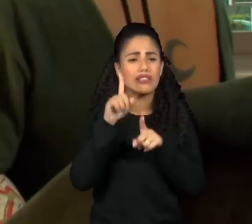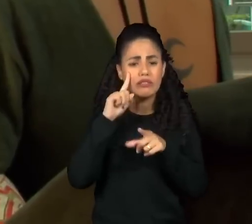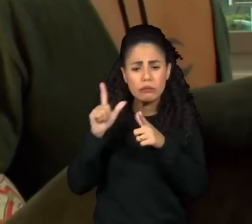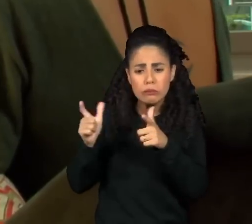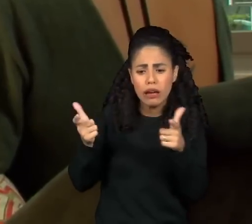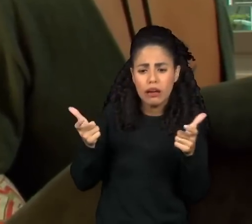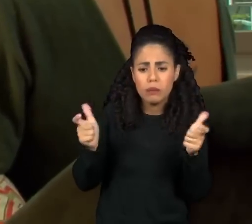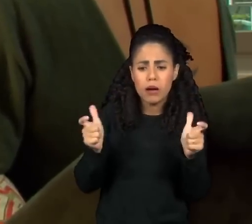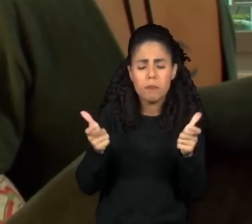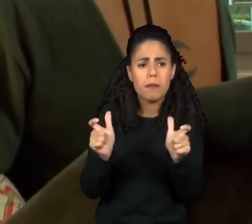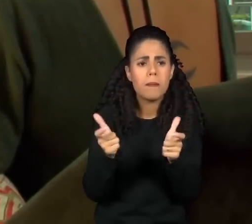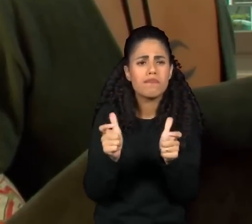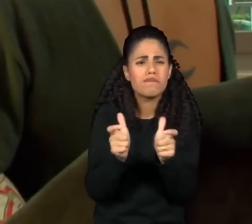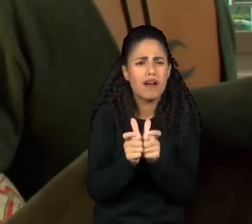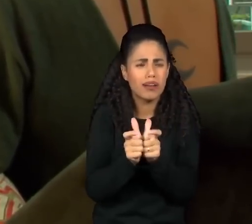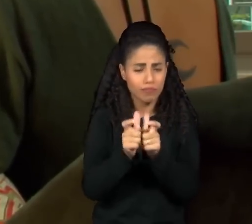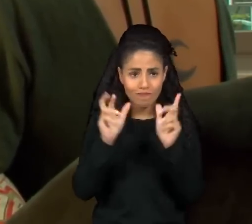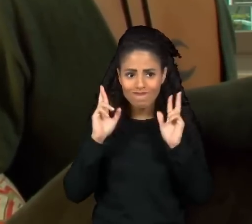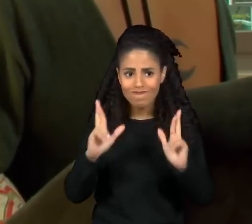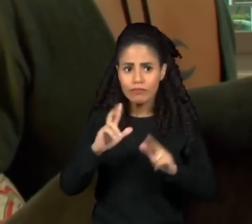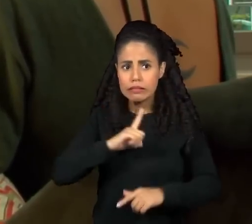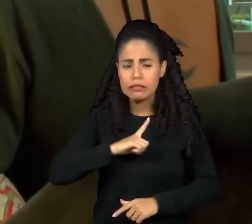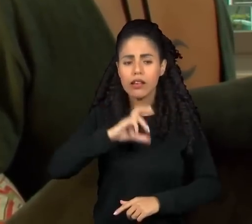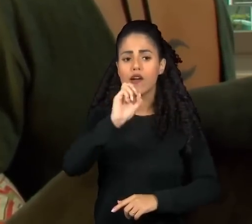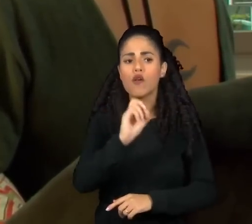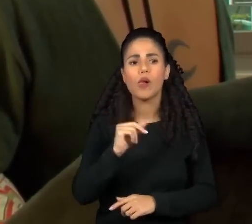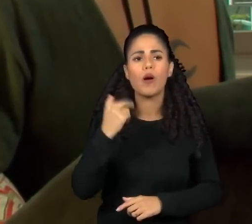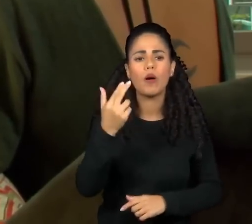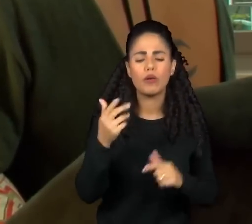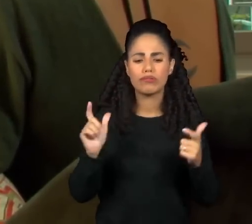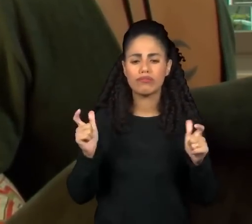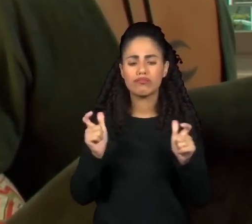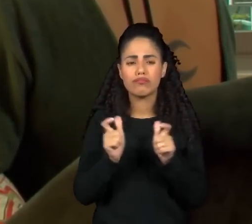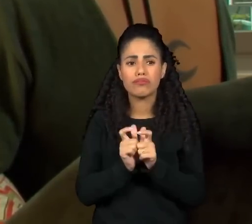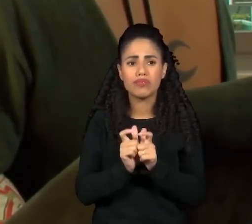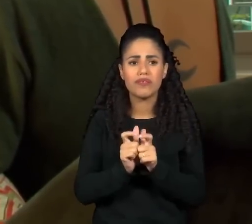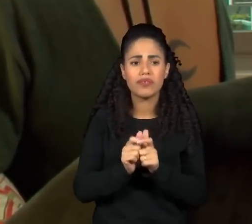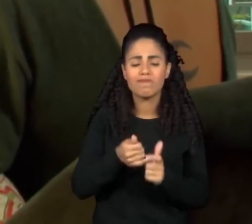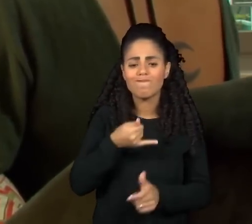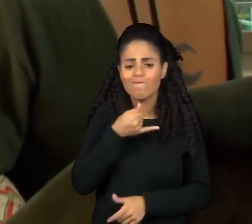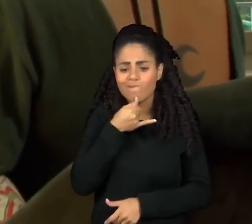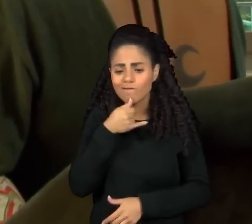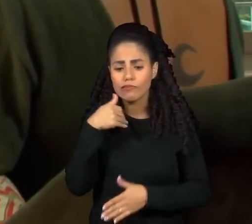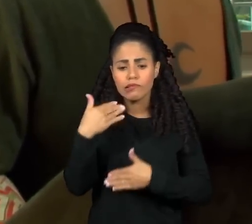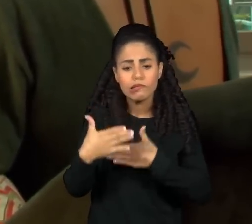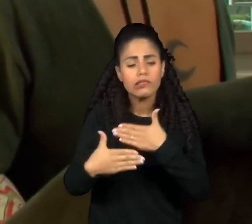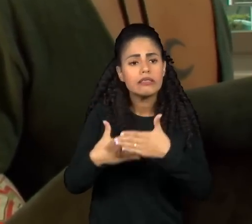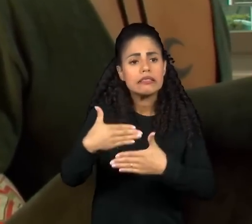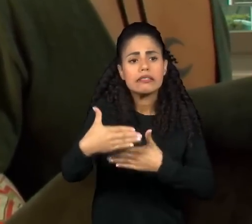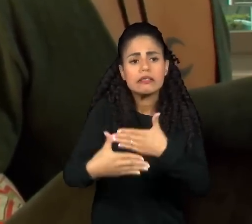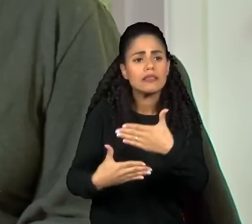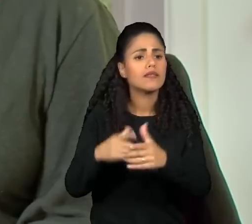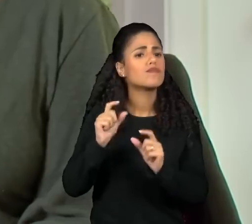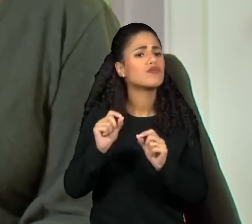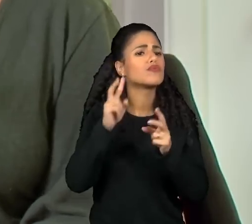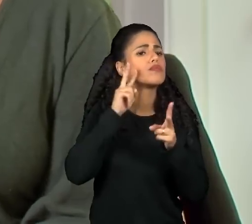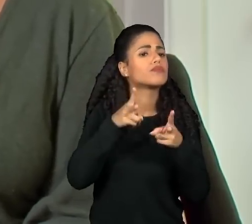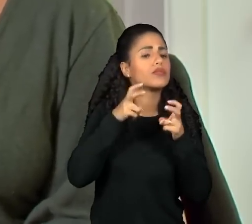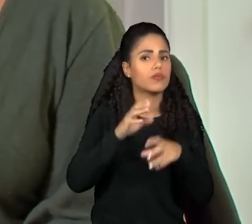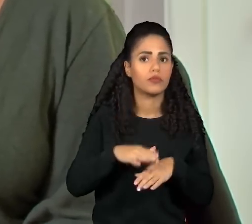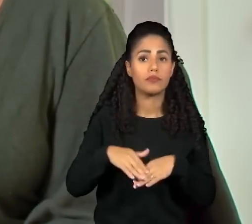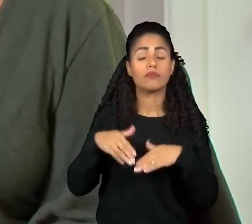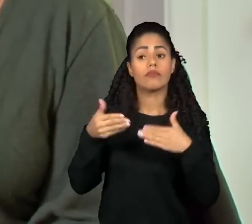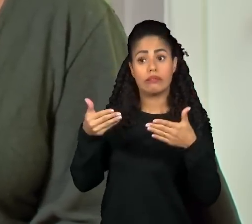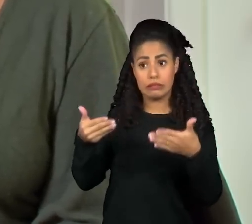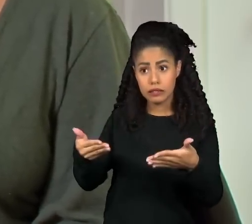Você percebe que elas têm esperança ou que elas desanimam ao longo do tempo desse trabalho dedicado à conservação? Inspirado em